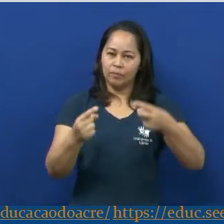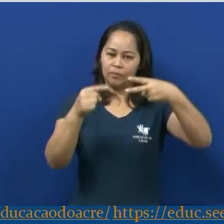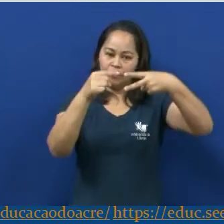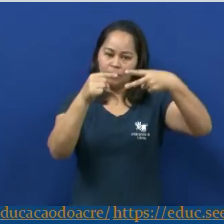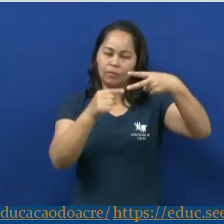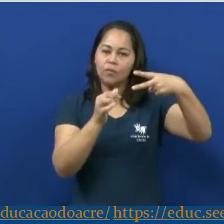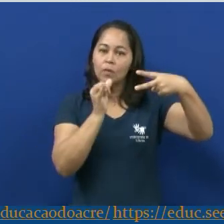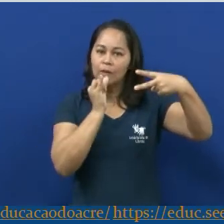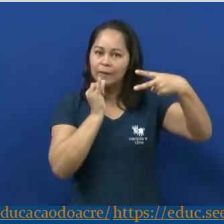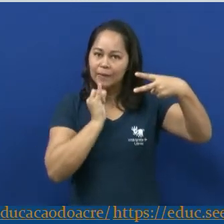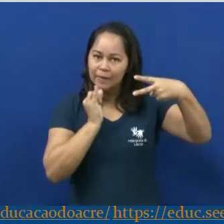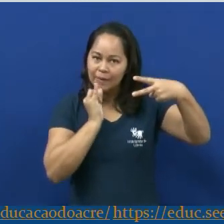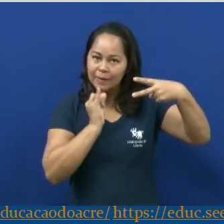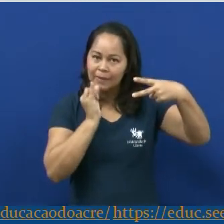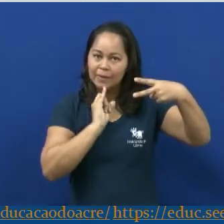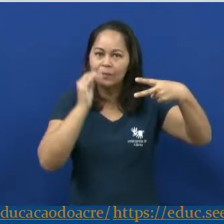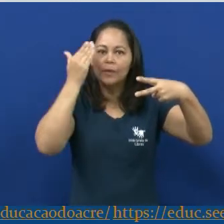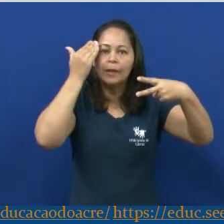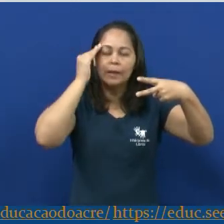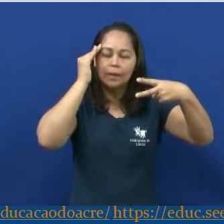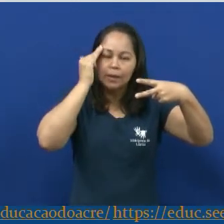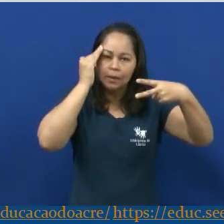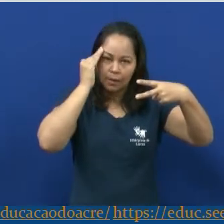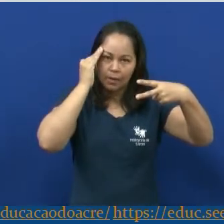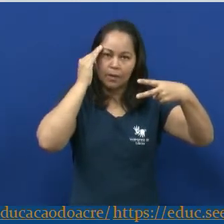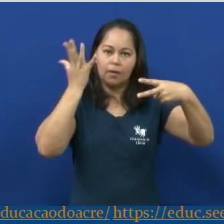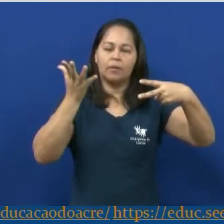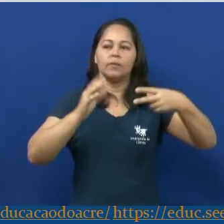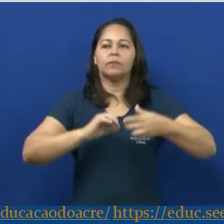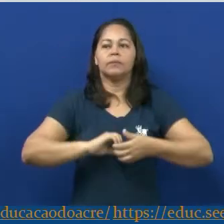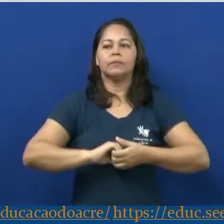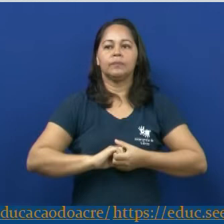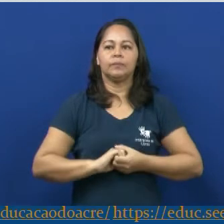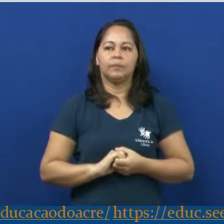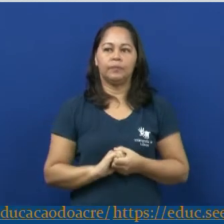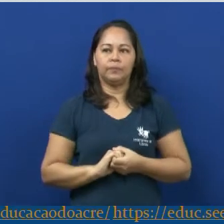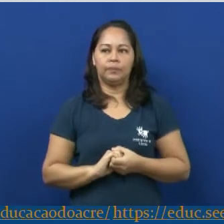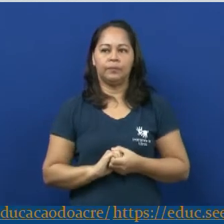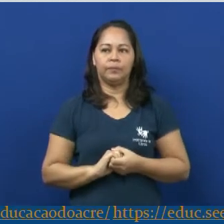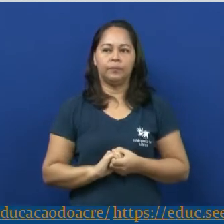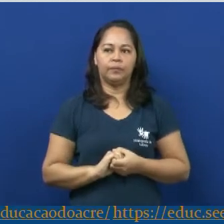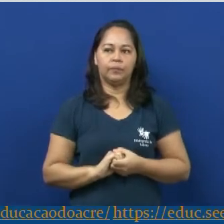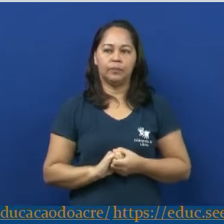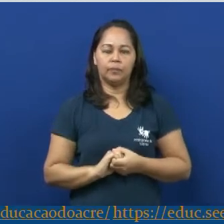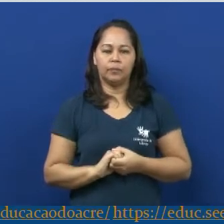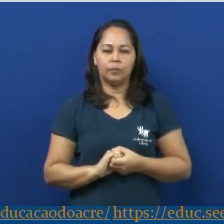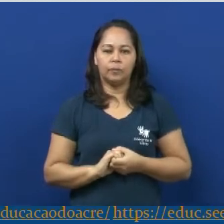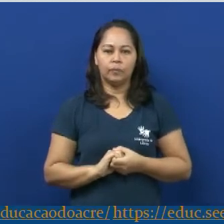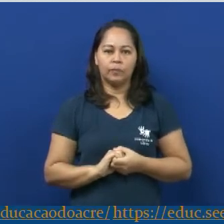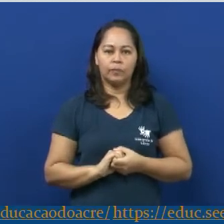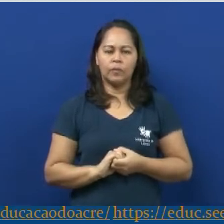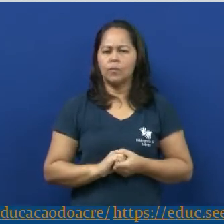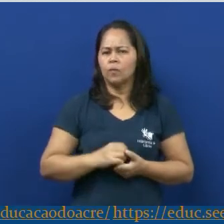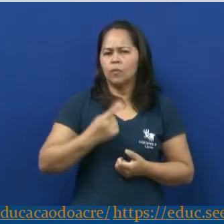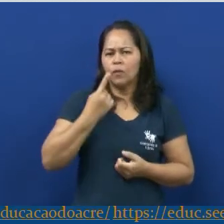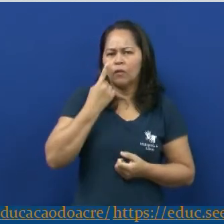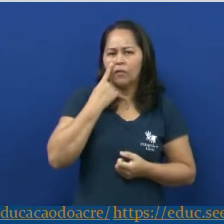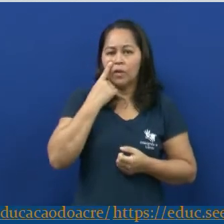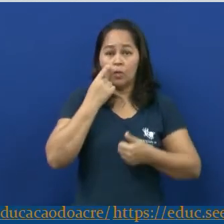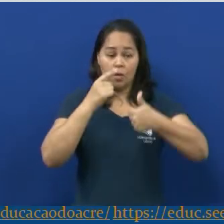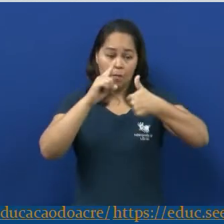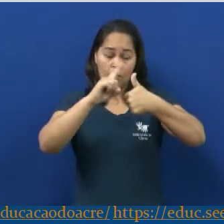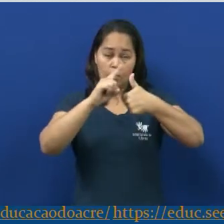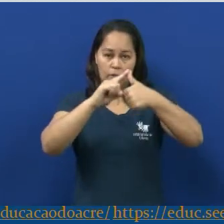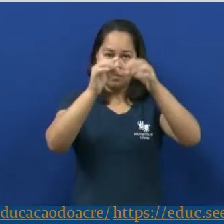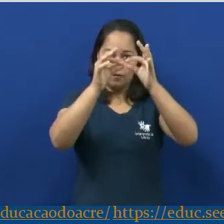exemplos para você ficar bem craque no entendimento he has worked in the company eu coloquei a forma